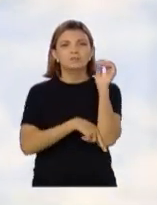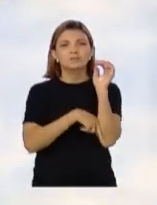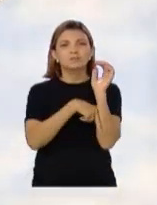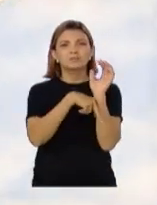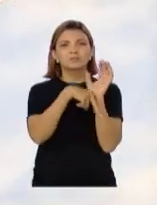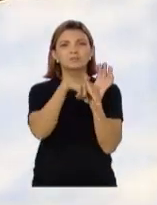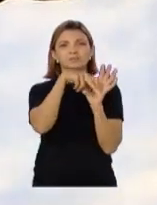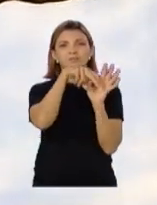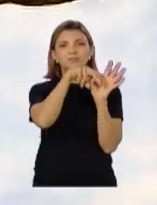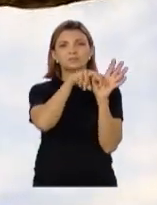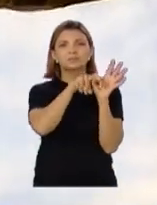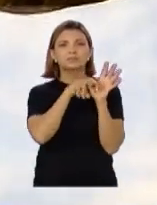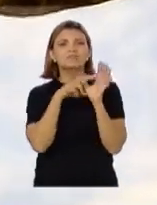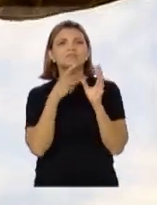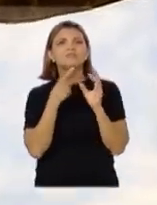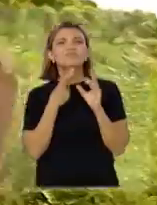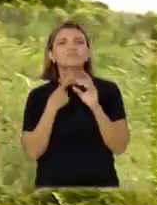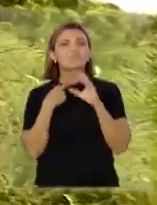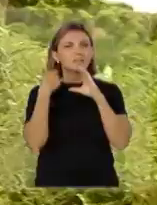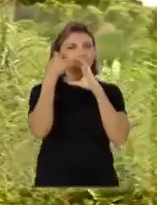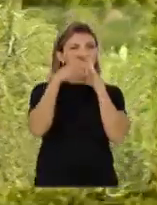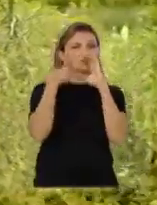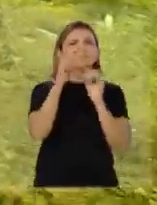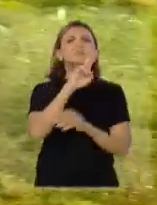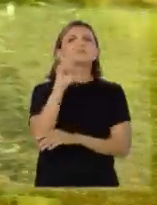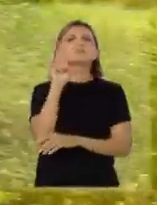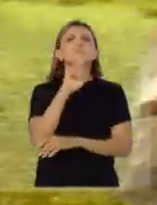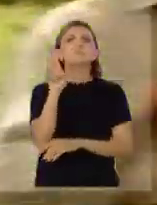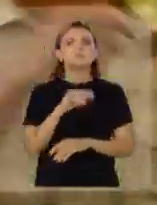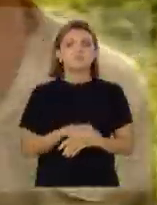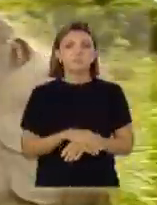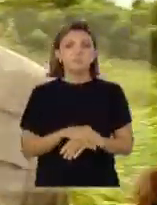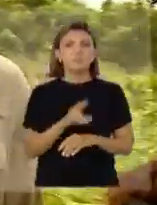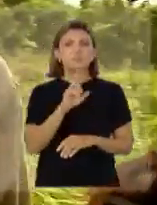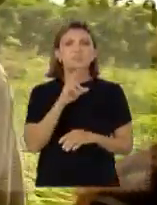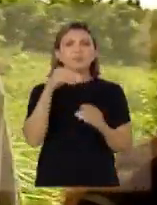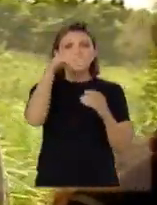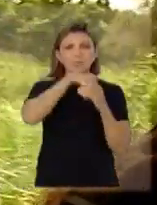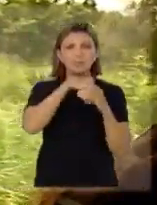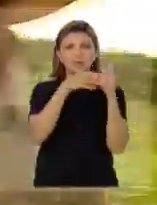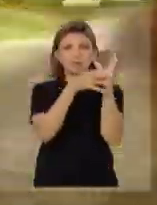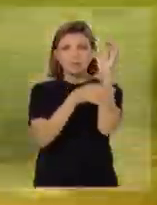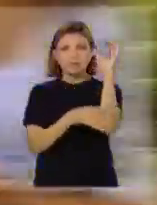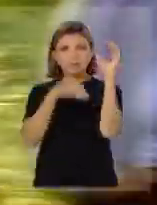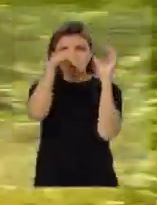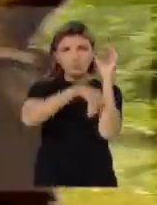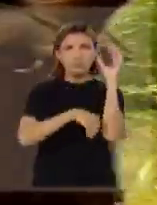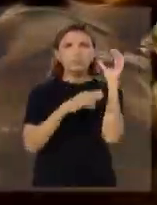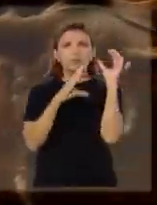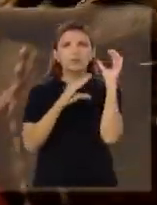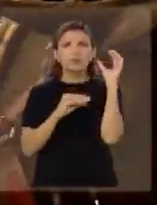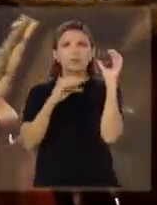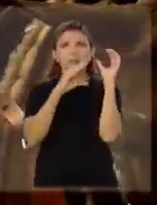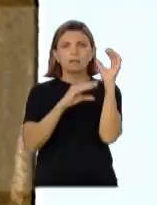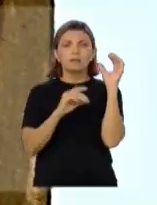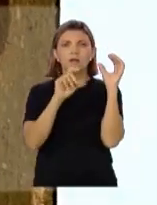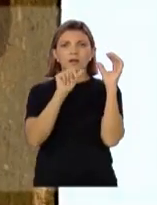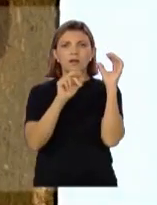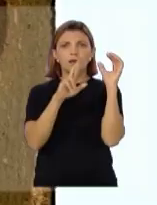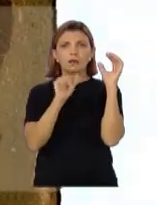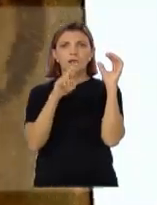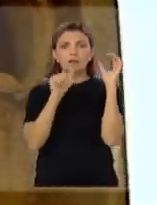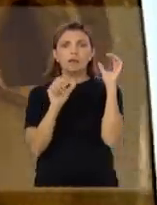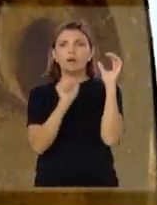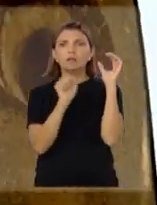Eu queria poder subir nessa árvore pra poder gravar mais de perto. Manduvi é o nome desta árvore. Eu li ontem que o interior do caule é bem